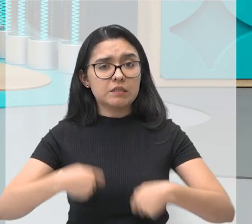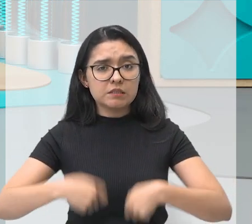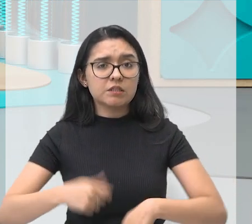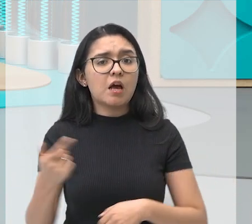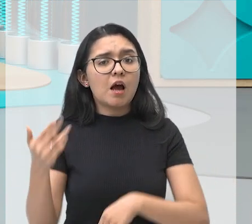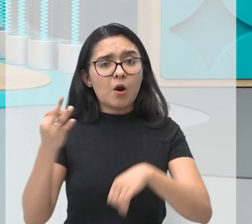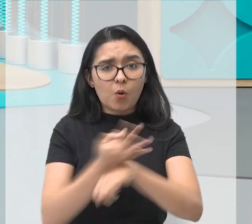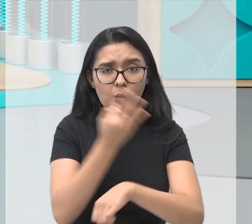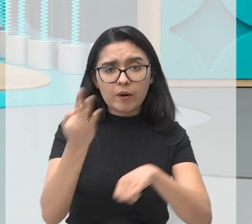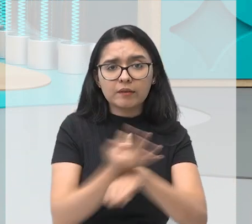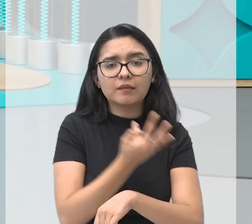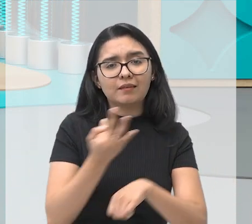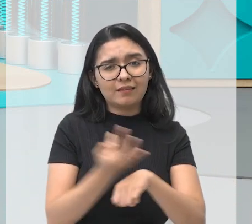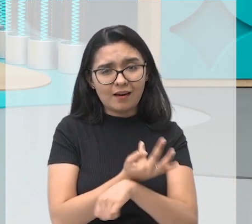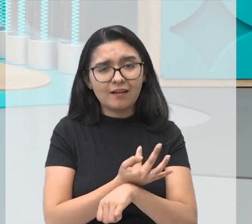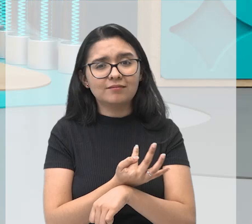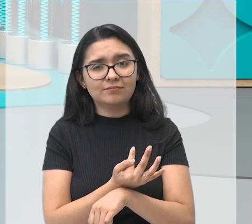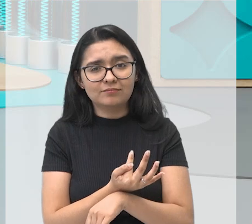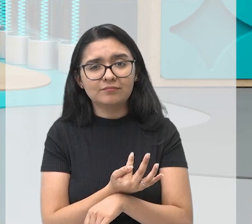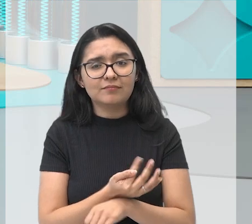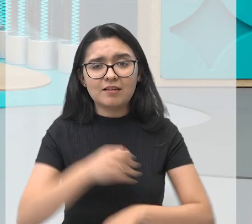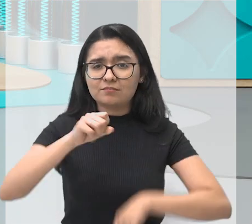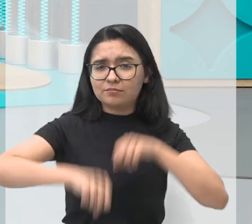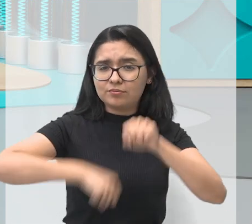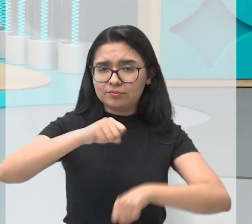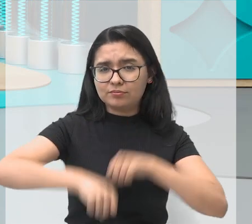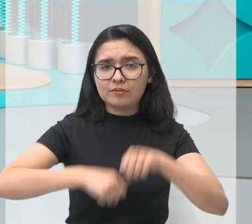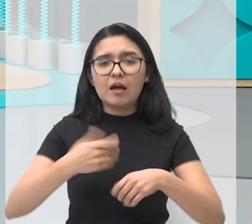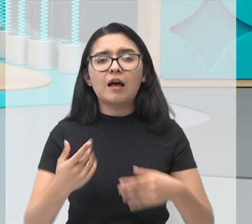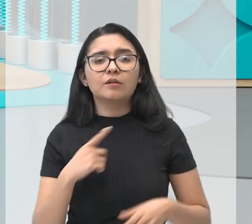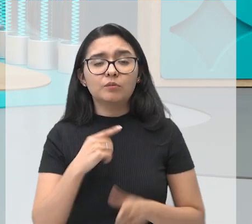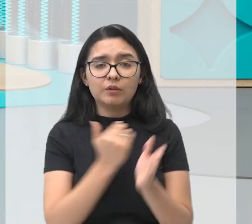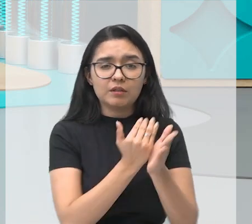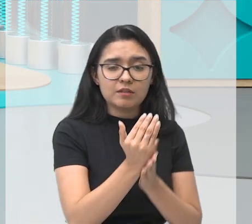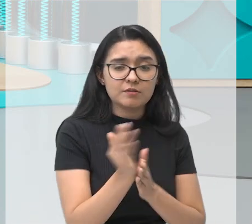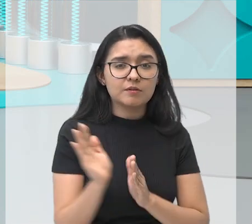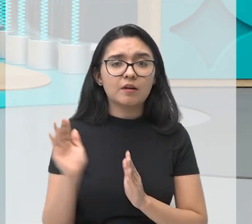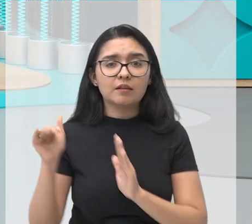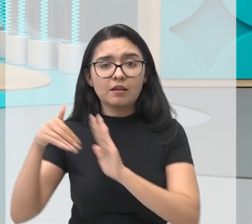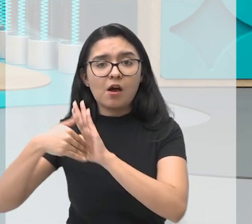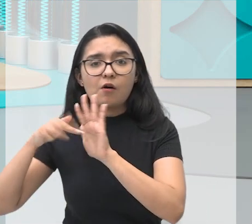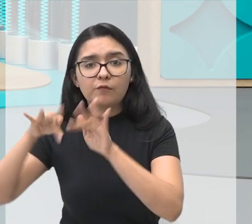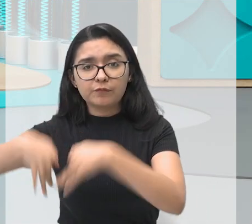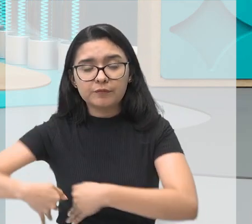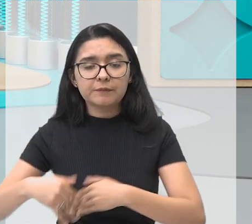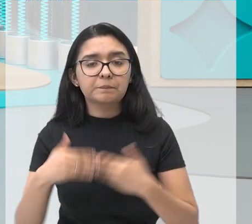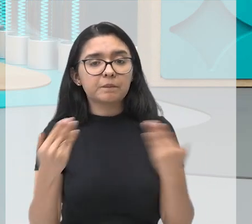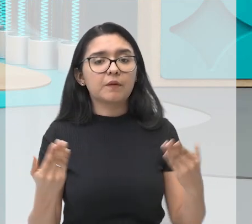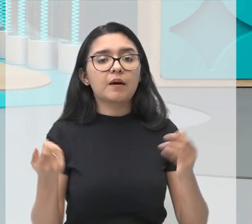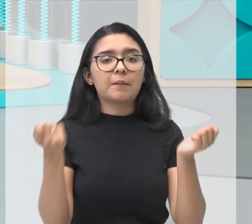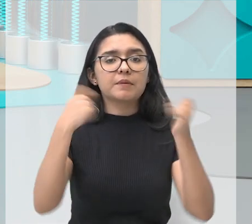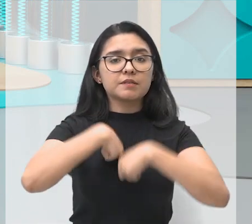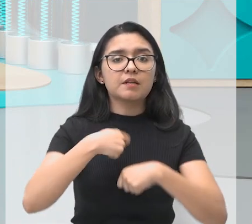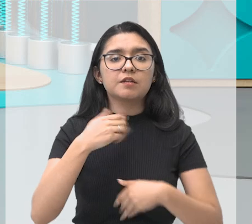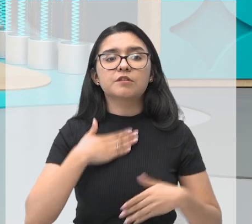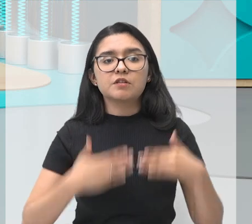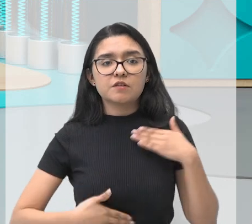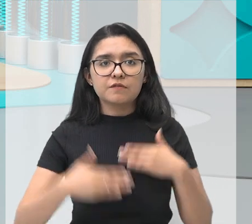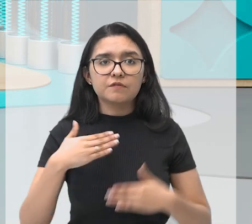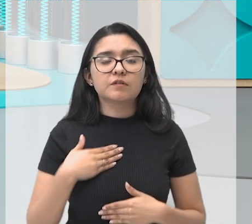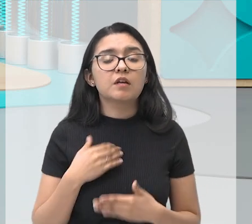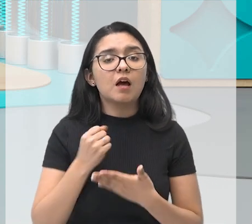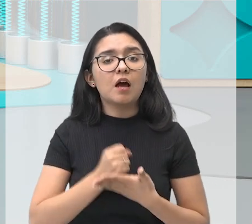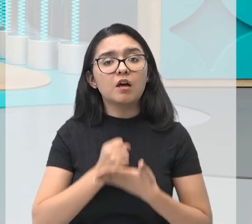resistência para conseguir suportar essa corrida do início ao fim. Essa capacidade física, ela ajuda